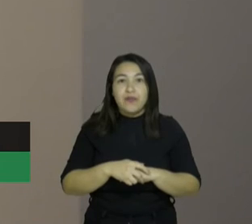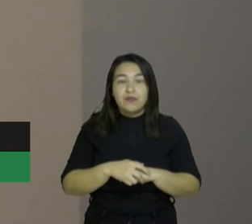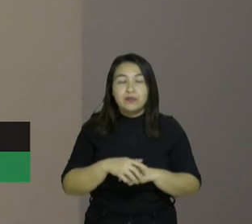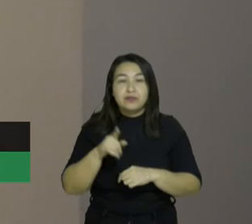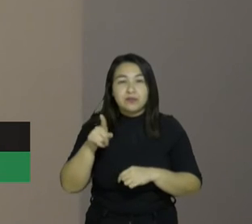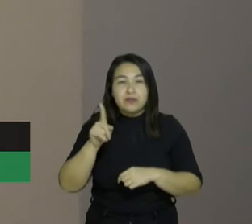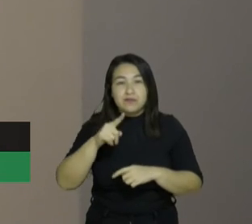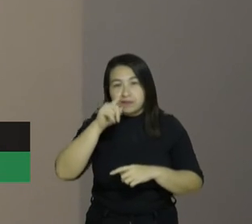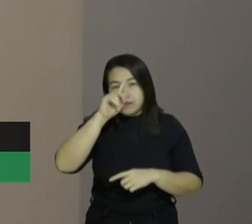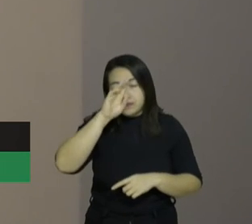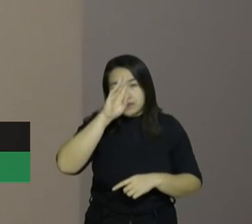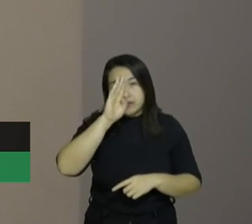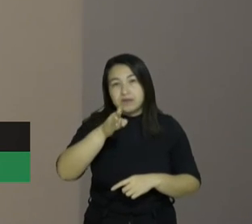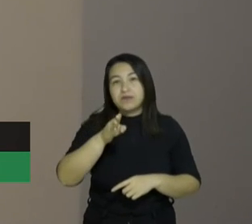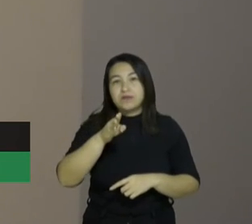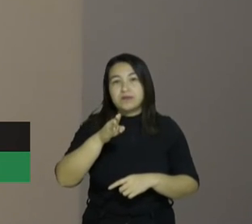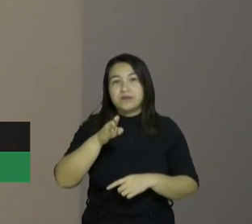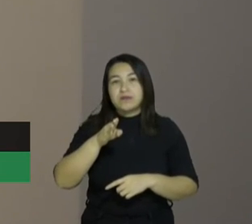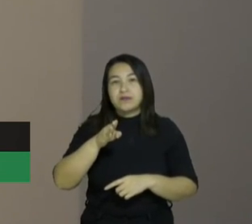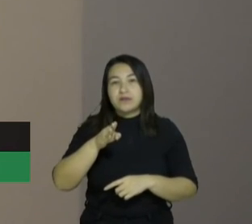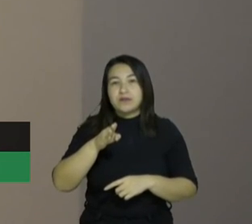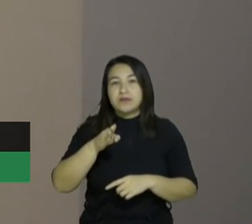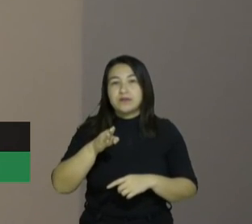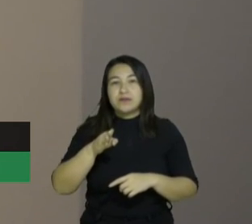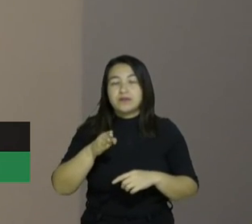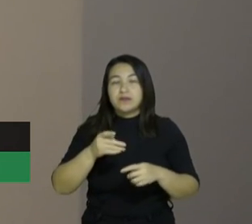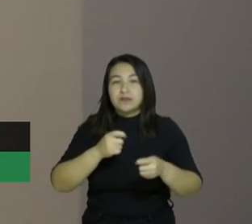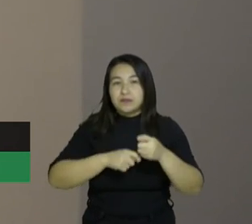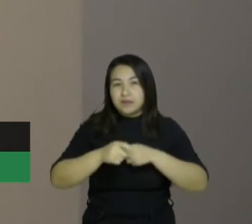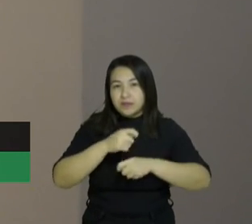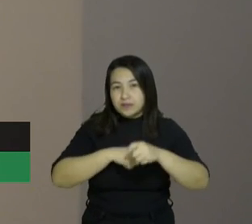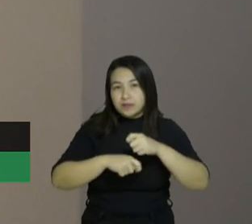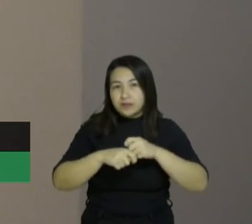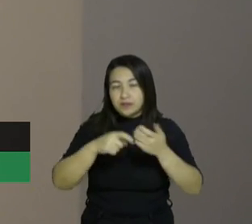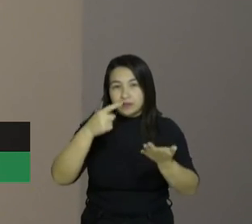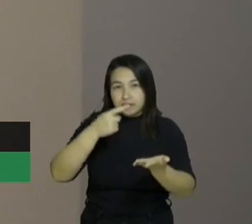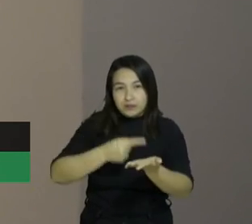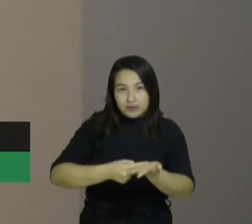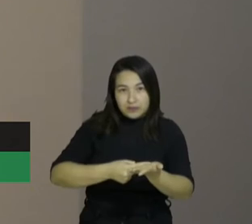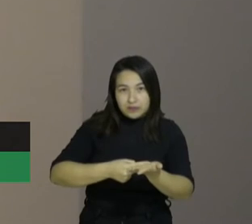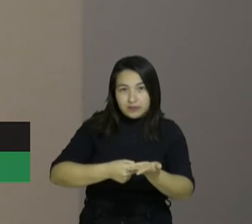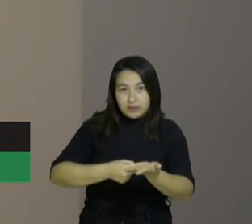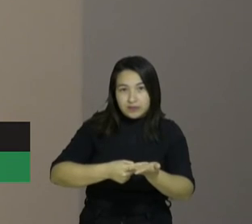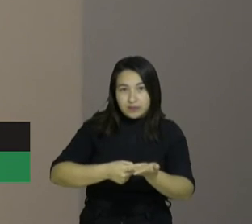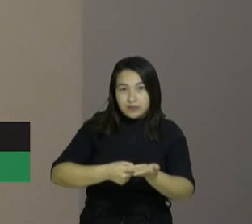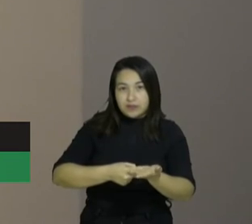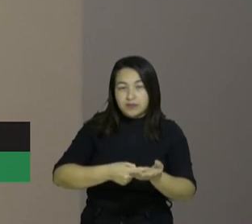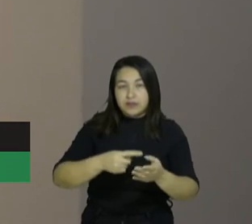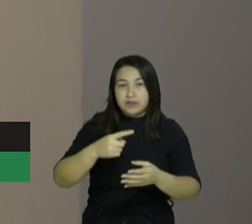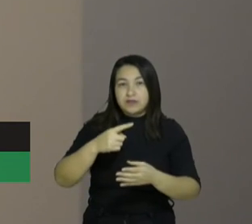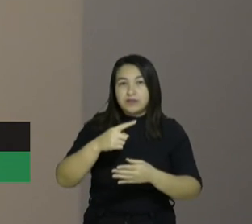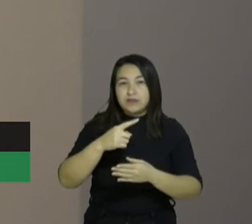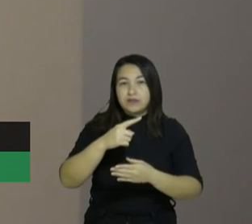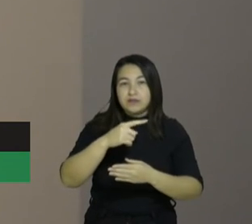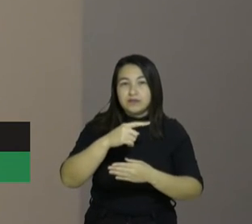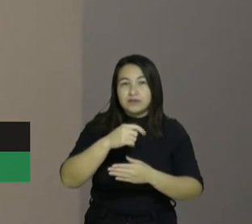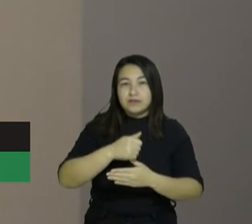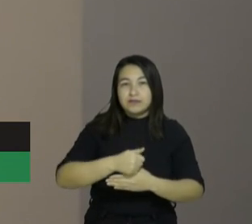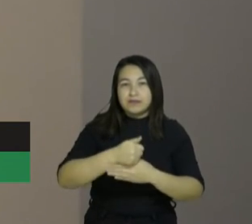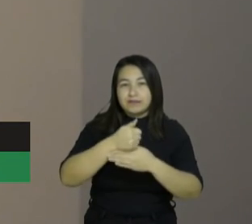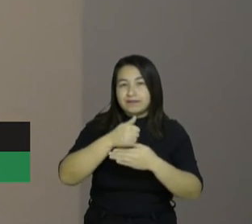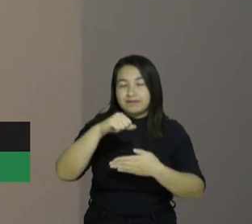primeira e de facto o potencial económico do acordo mercul União Europeia